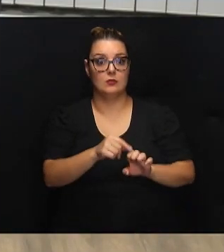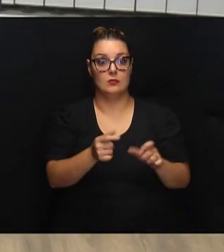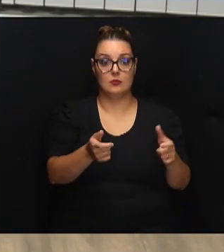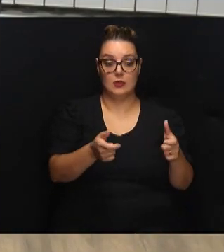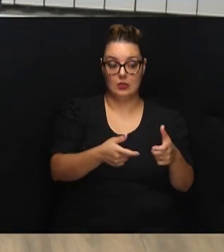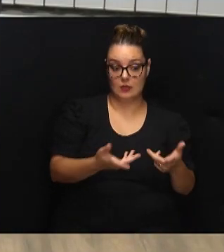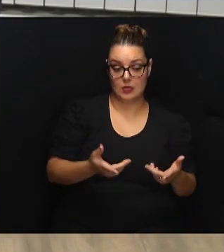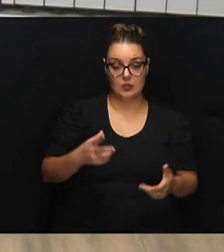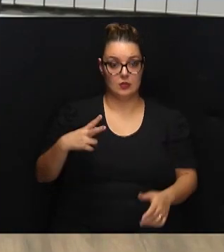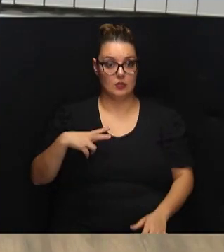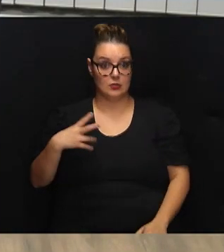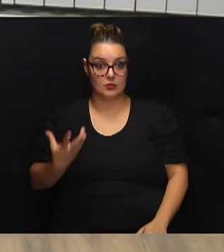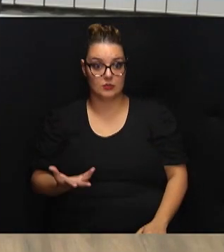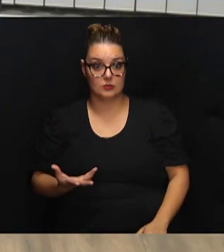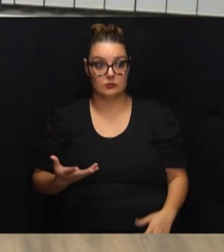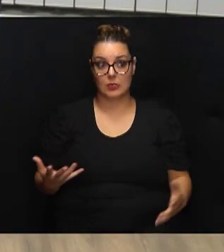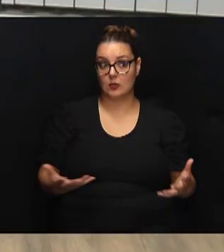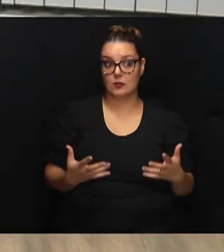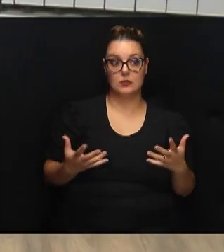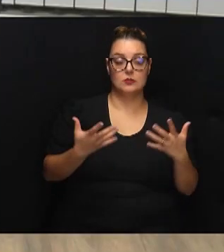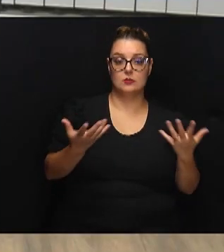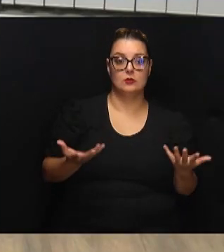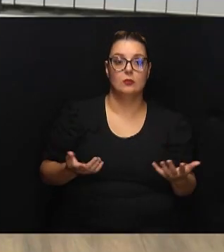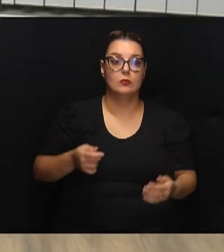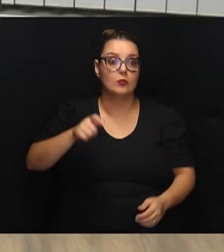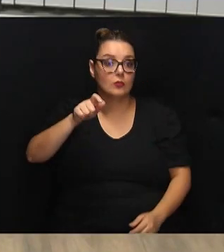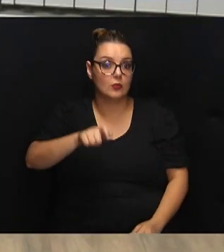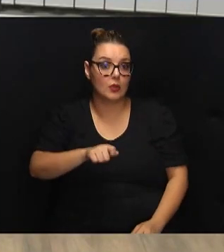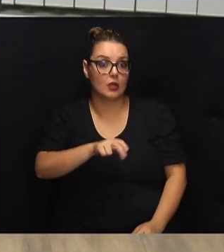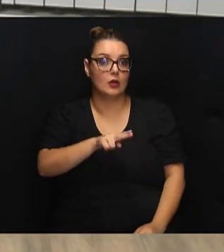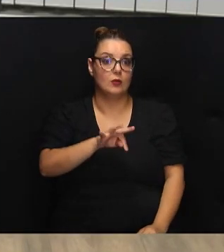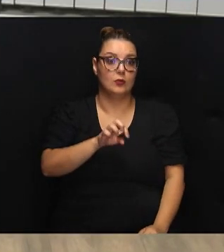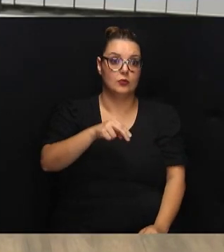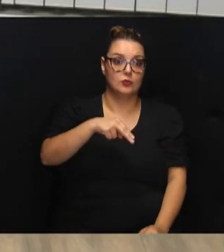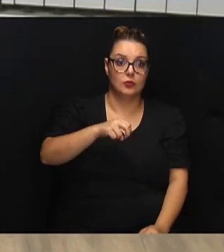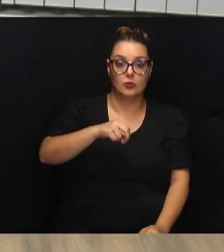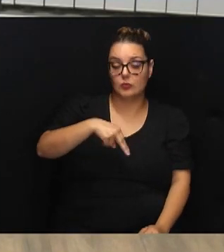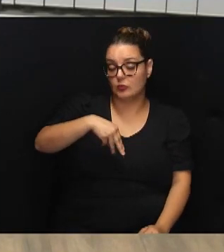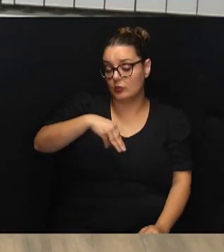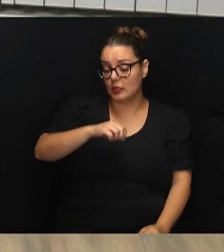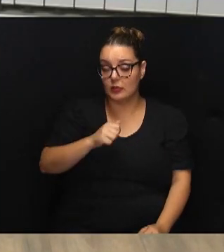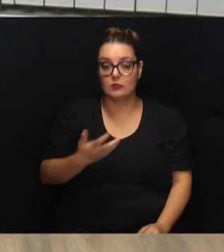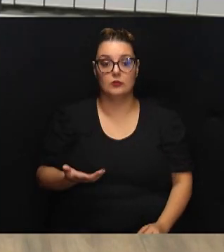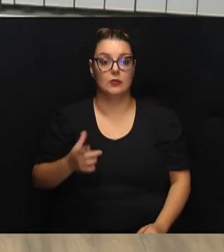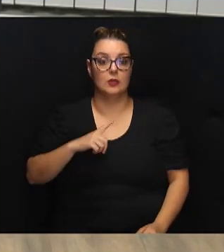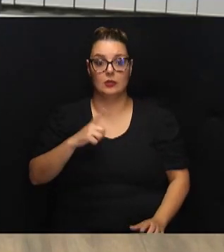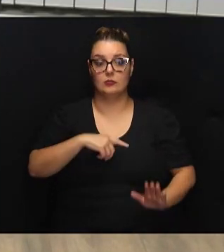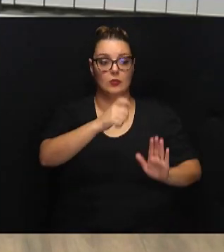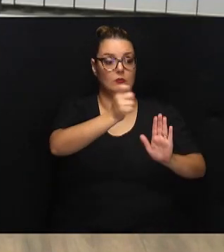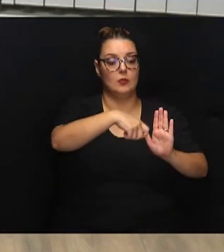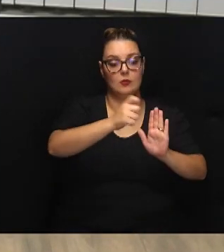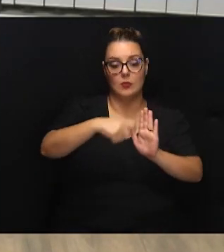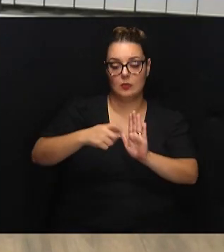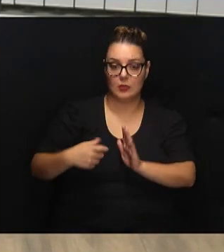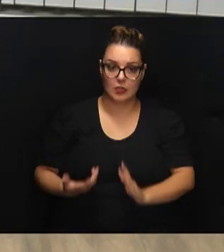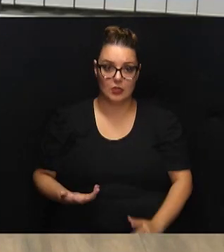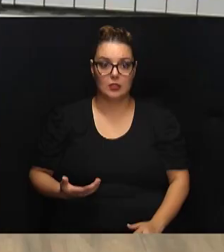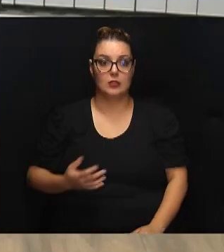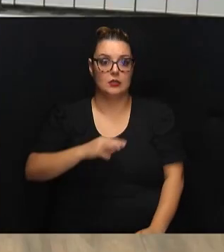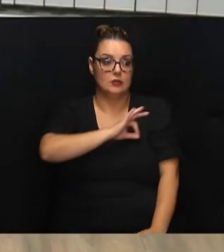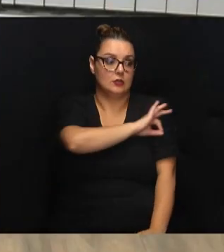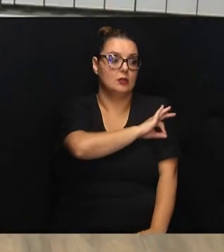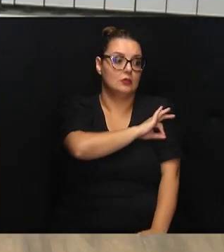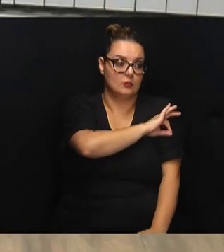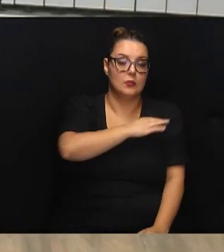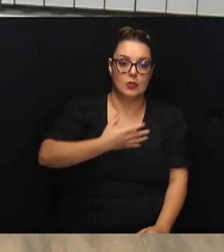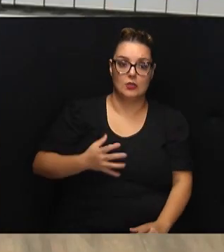microempreendedor individual, né? Ou então uma pessoa autônoma, você vai lá, tem até os registros, né, nas prefeituras de